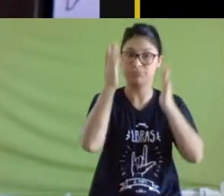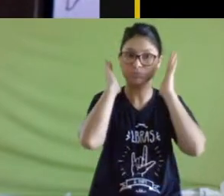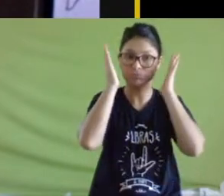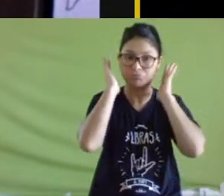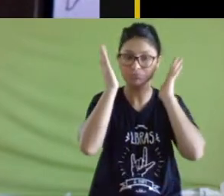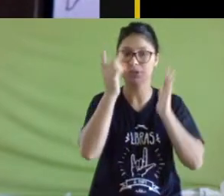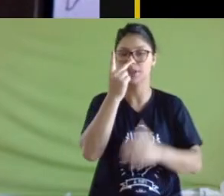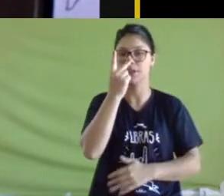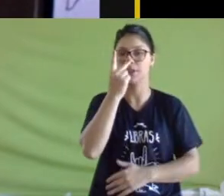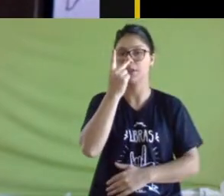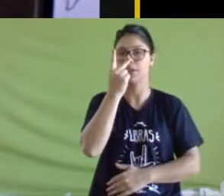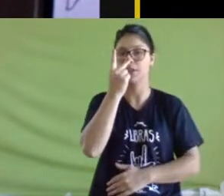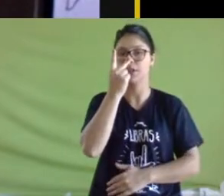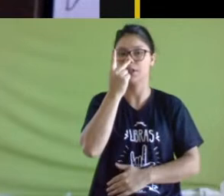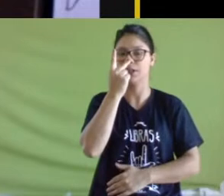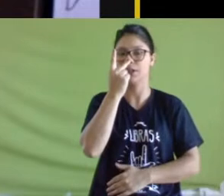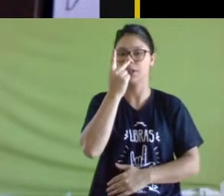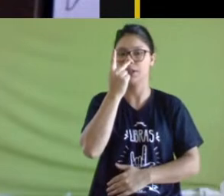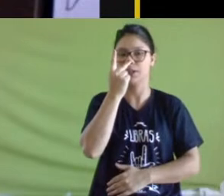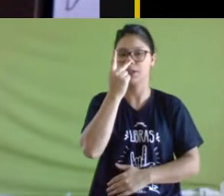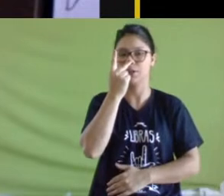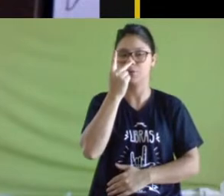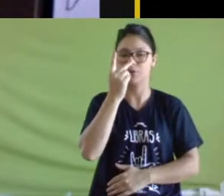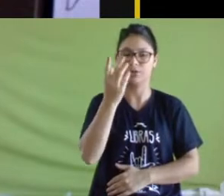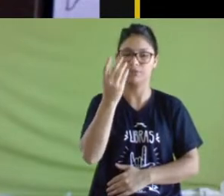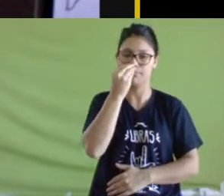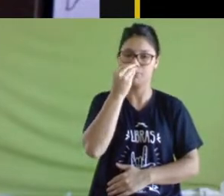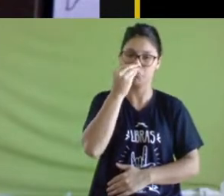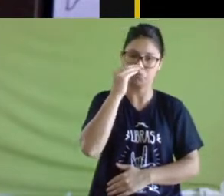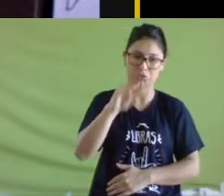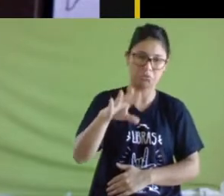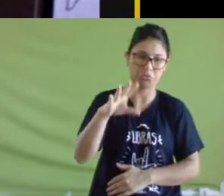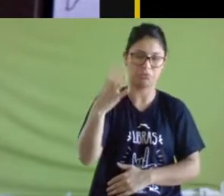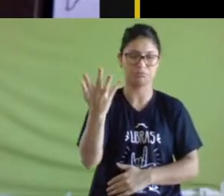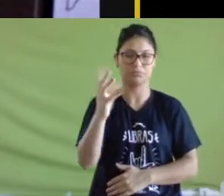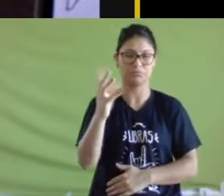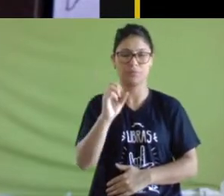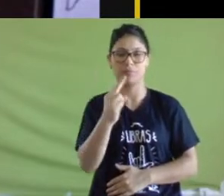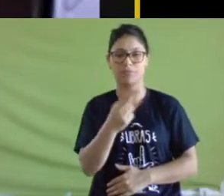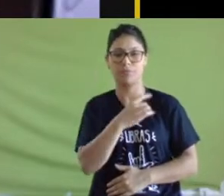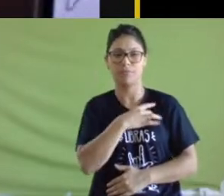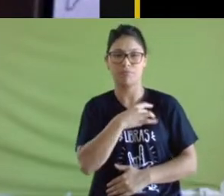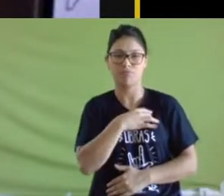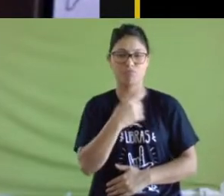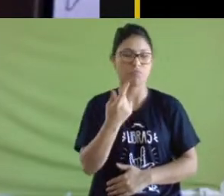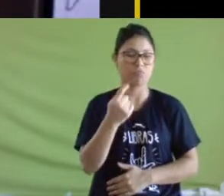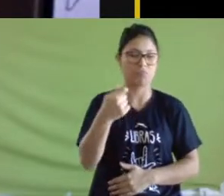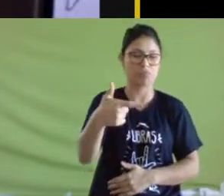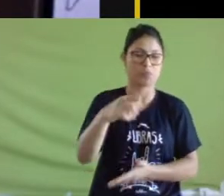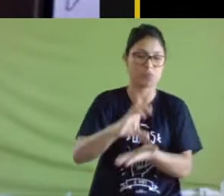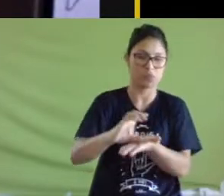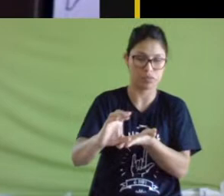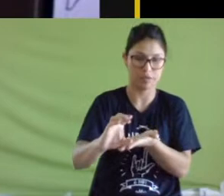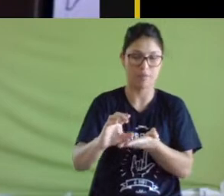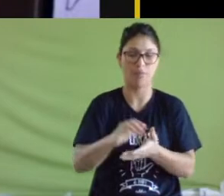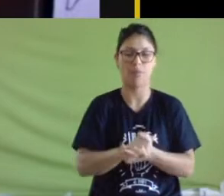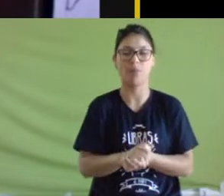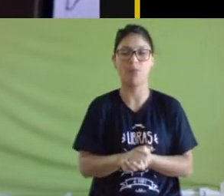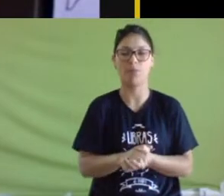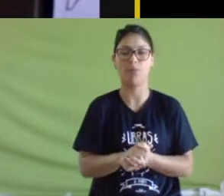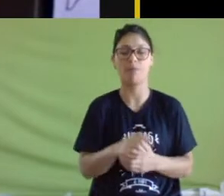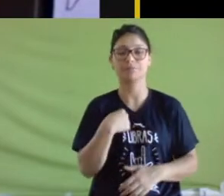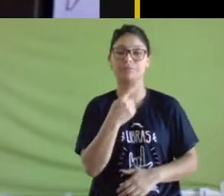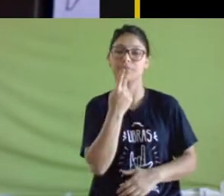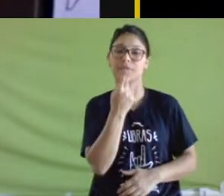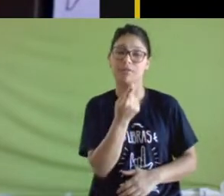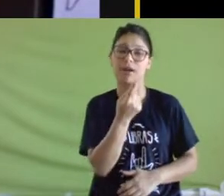que a ciência vença. Por exemplo, nesse caso. Agora, no Jepidítico, a gente faz o elogio de